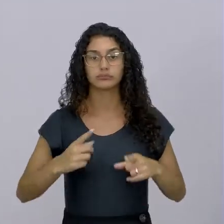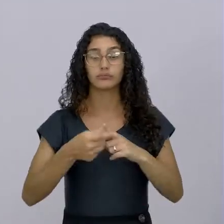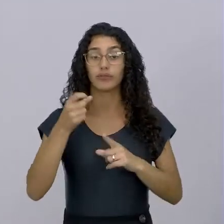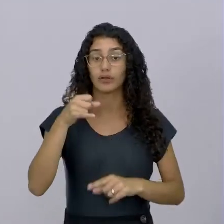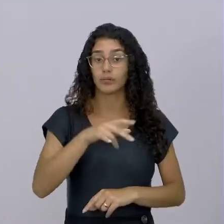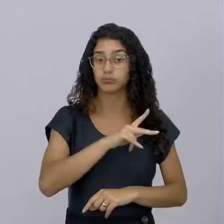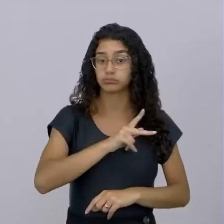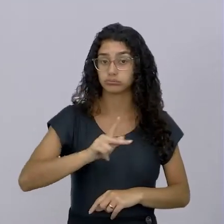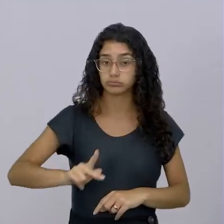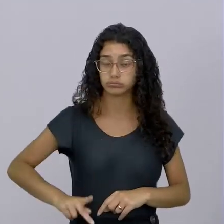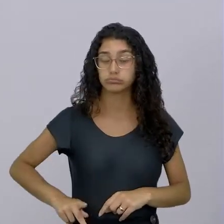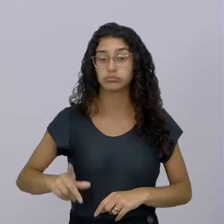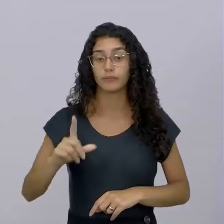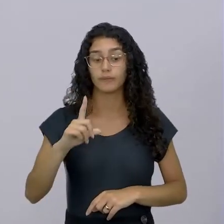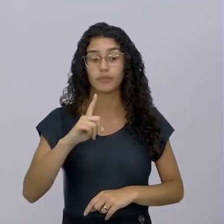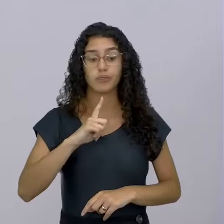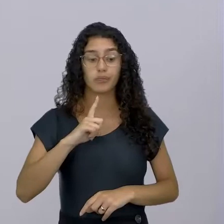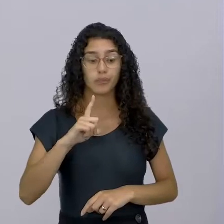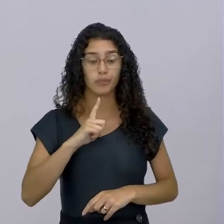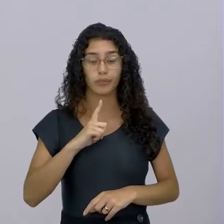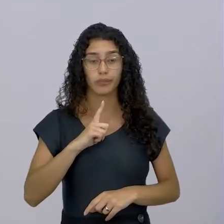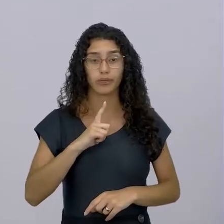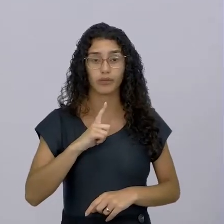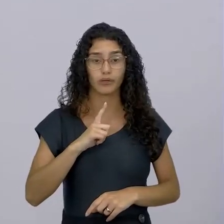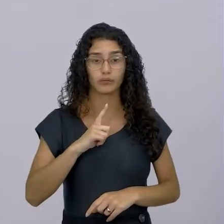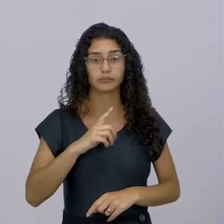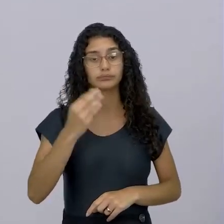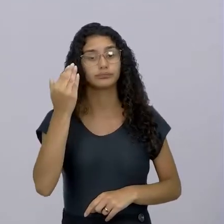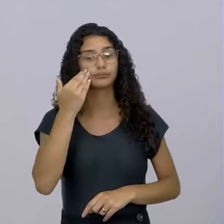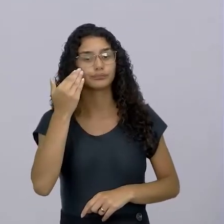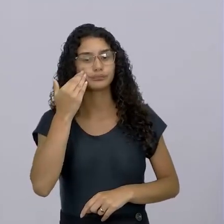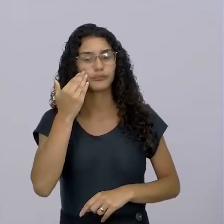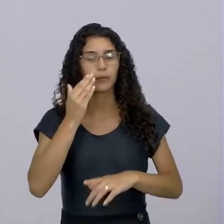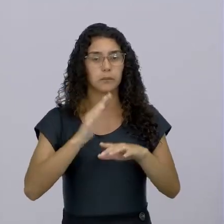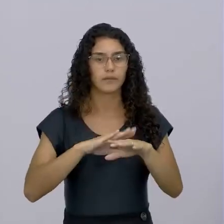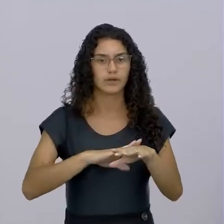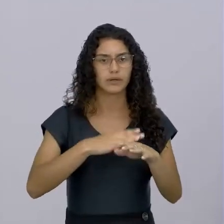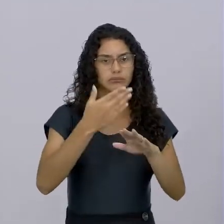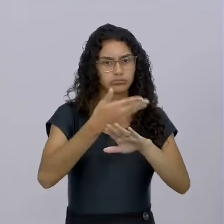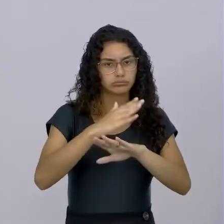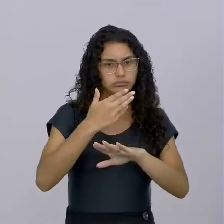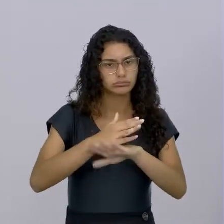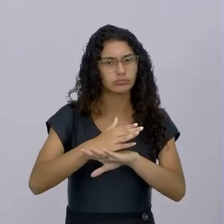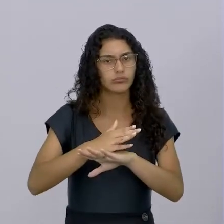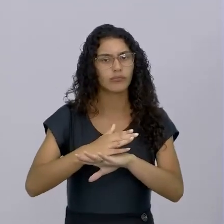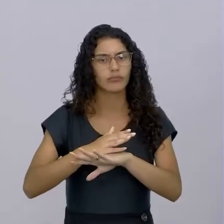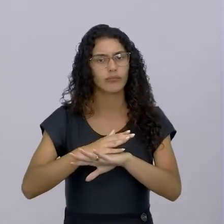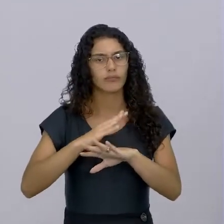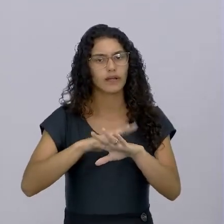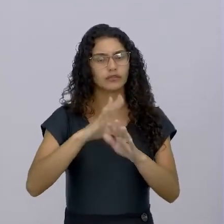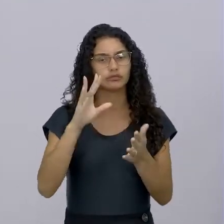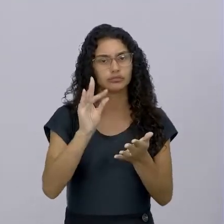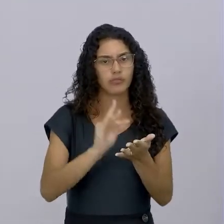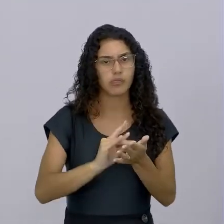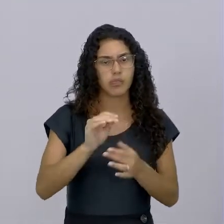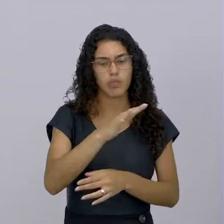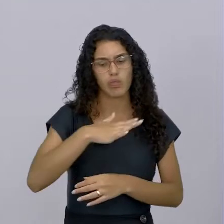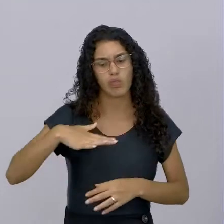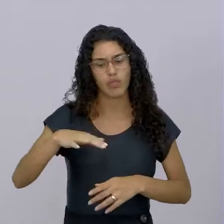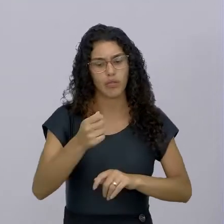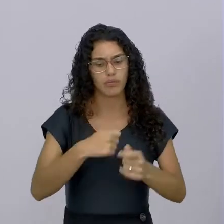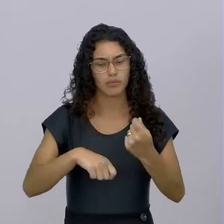o presidente ele tem a prerrogativa de executar ações, ou seja, de tomar medidas no campo